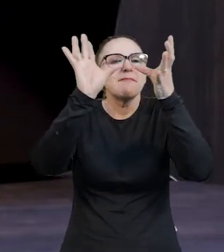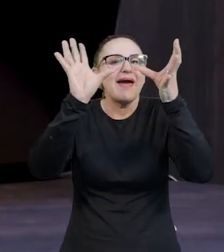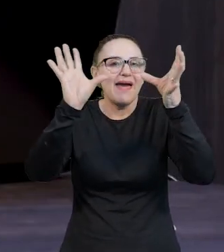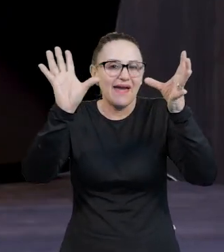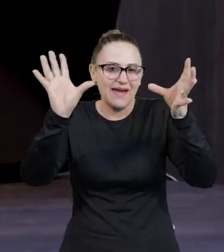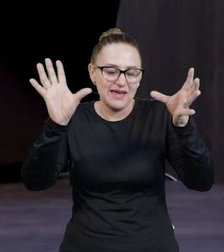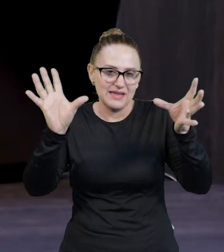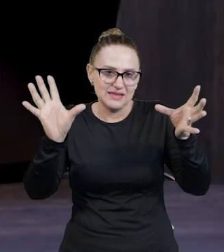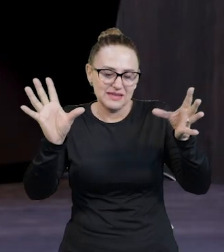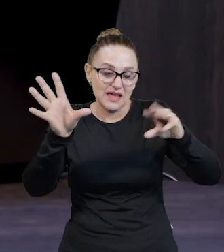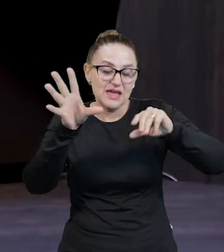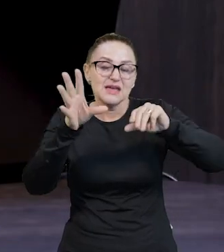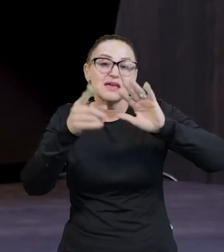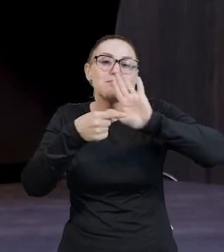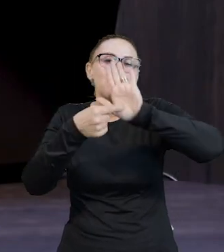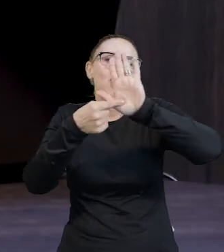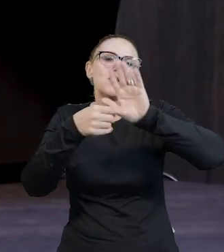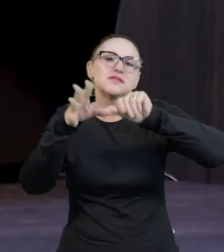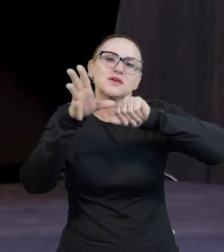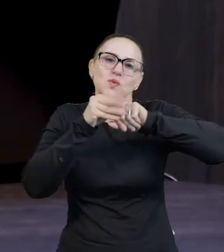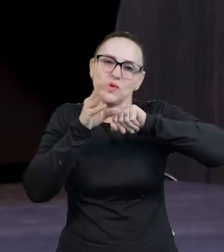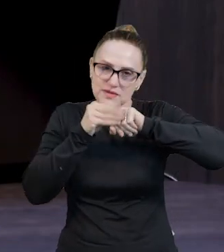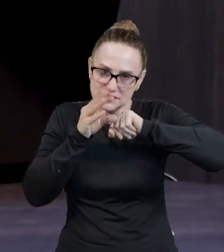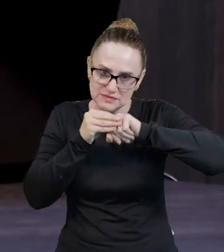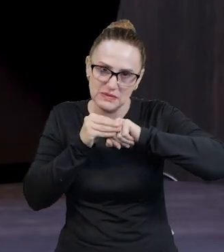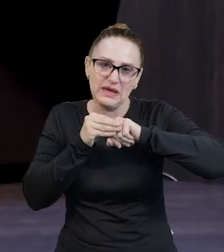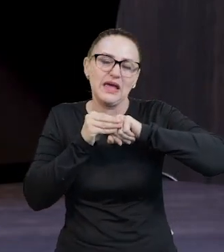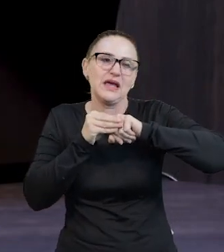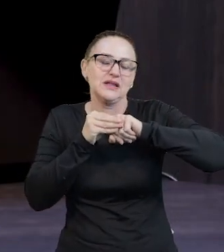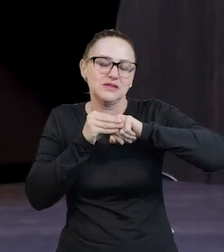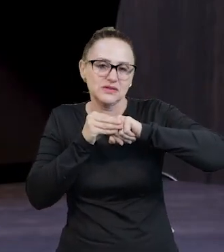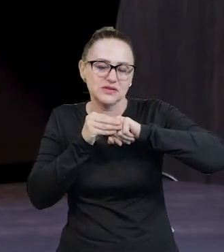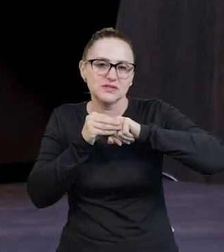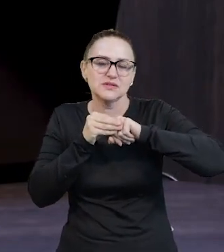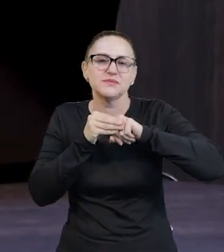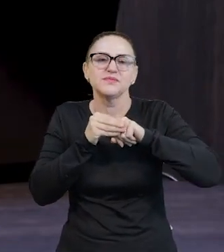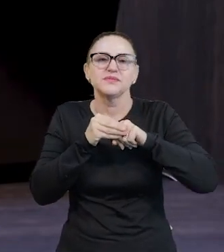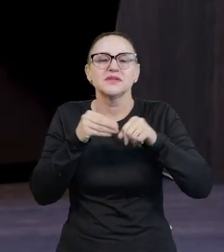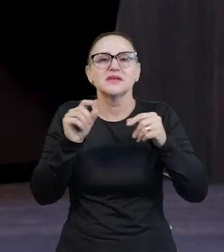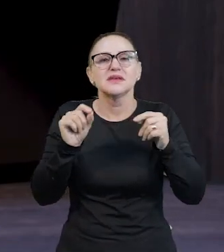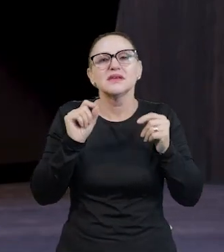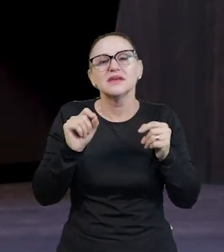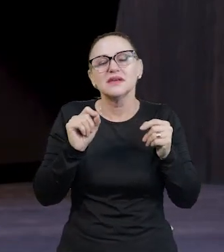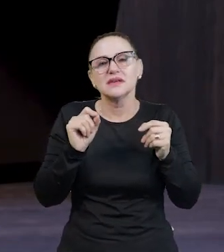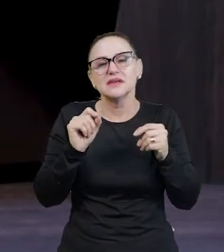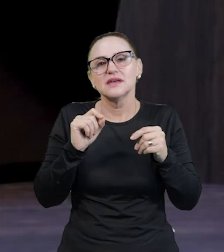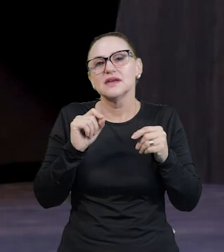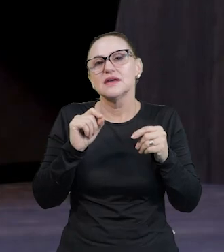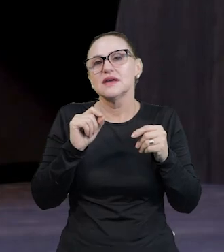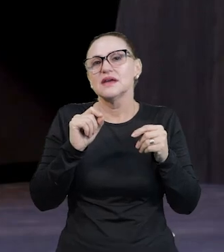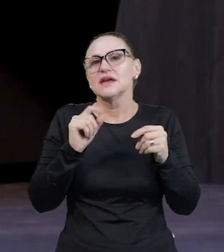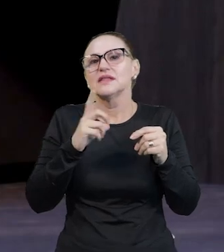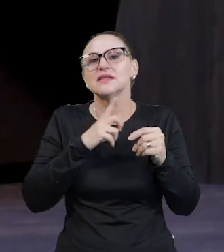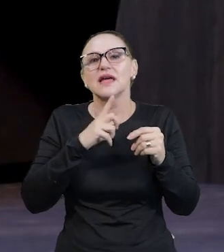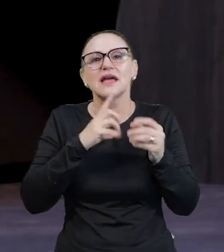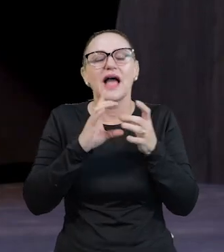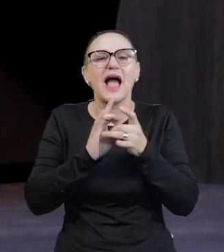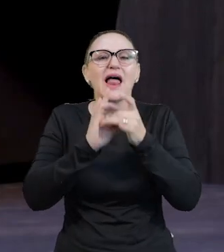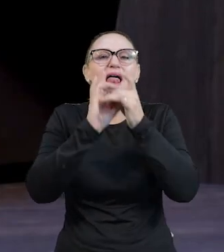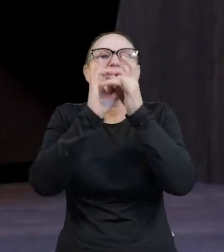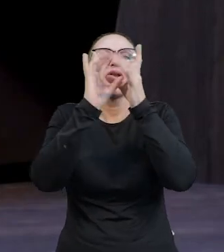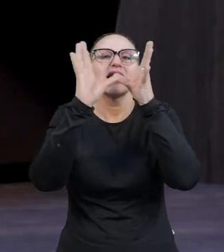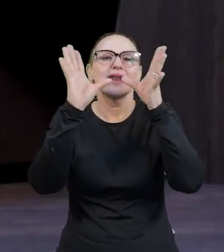ele conhecimentos suficientes para que ele garanta a sua subsistência e vá além disso, e tenha liberdade